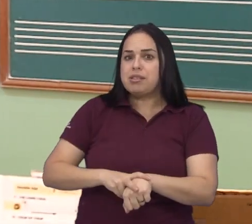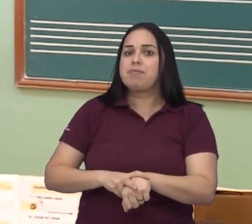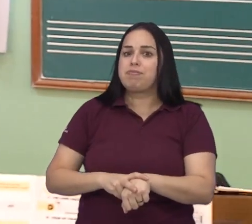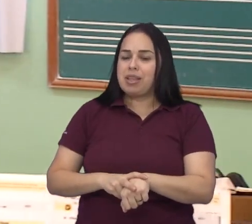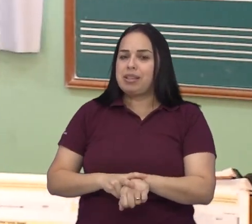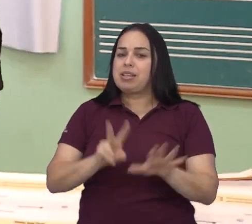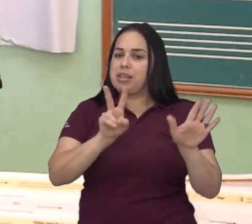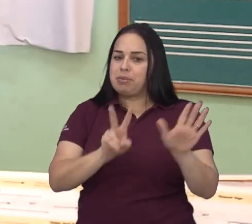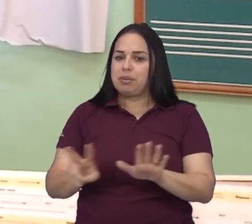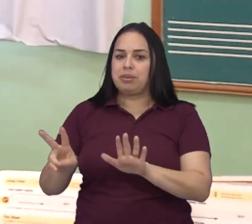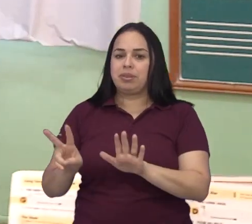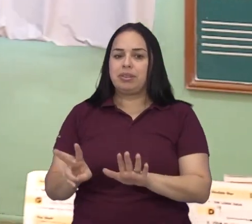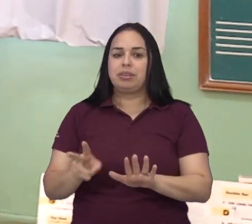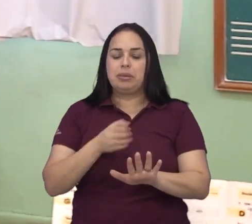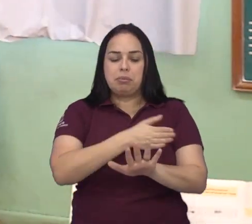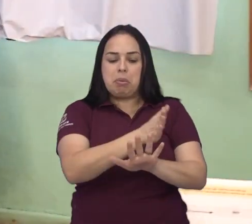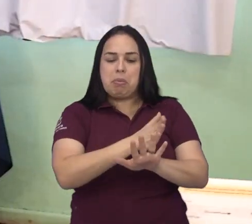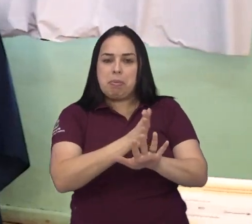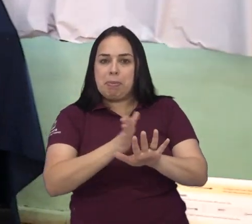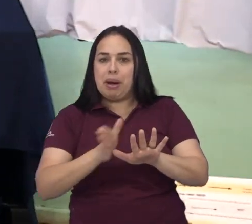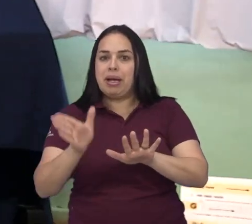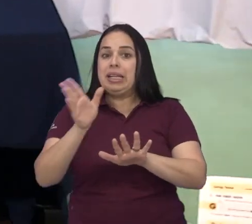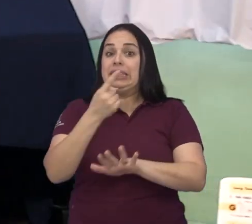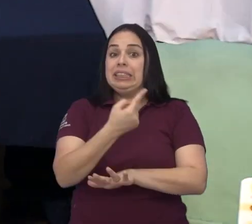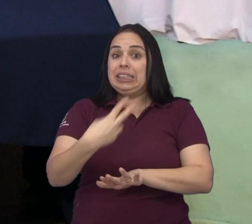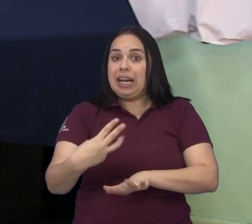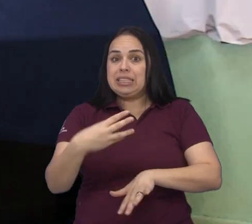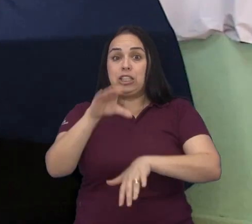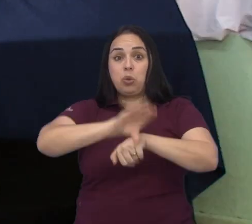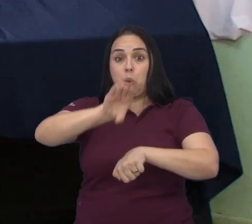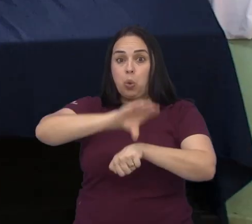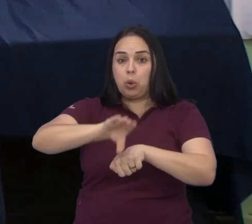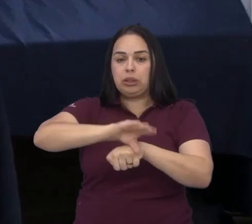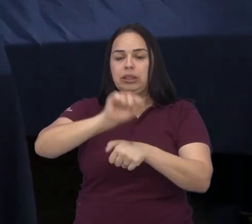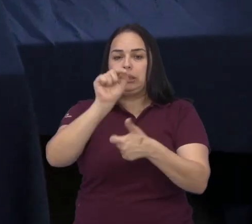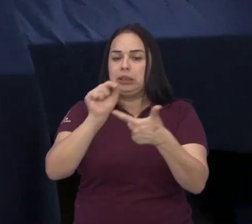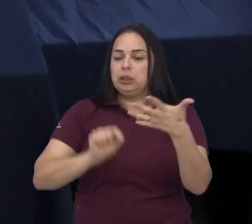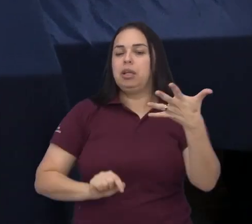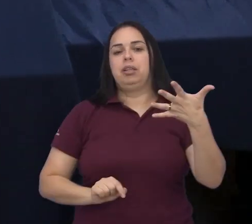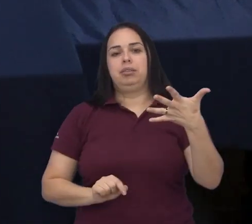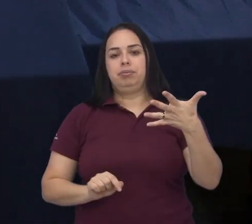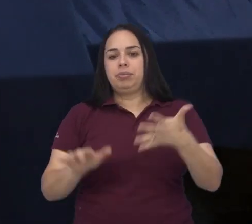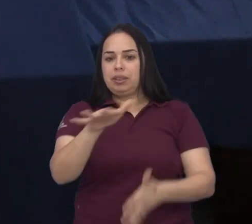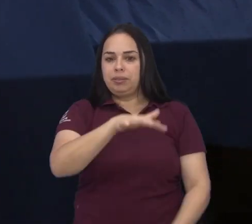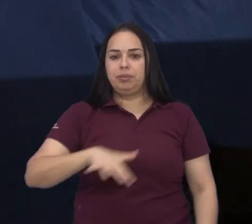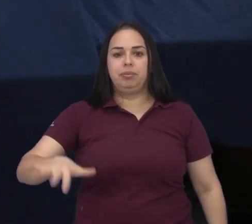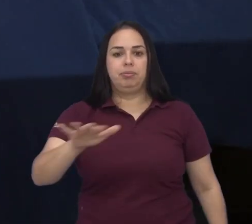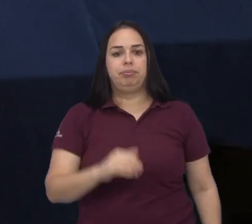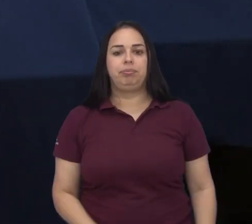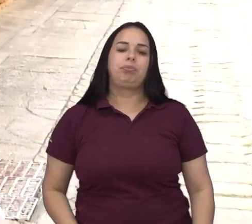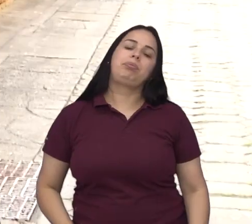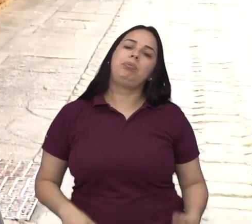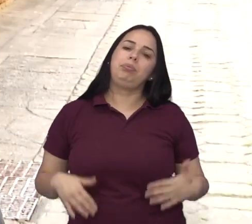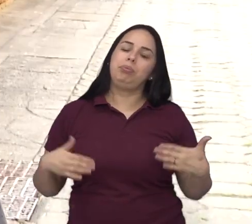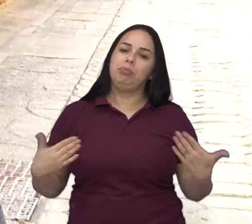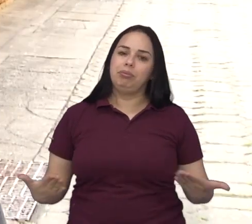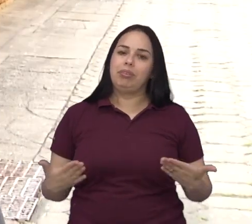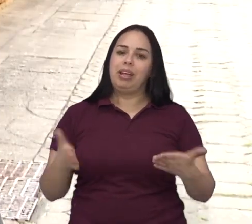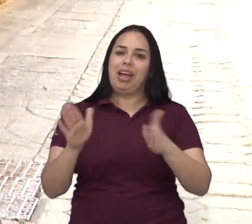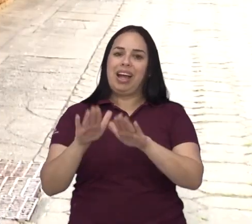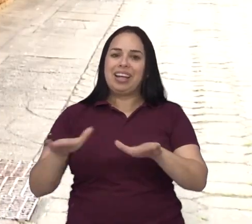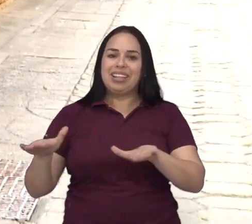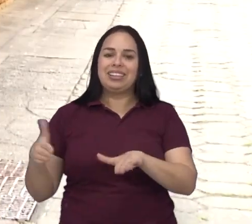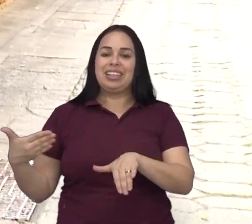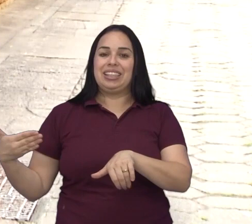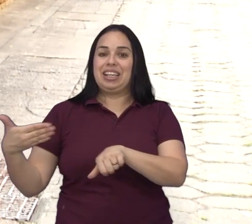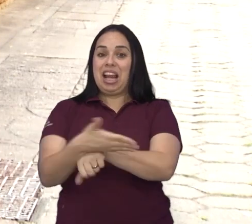na semana. São mais de 13 opções de cursos para jovens e crianças de toda a região. Geralmente a criança